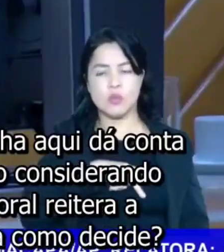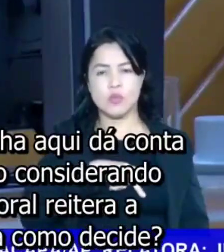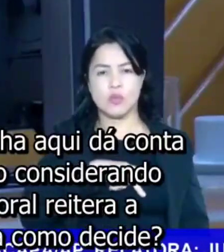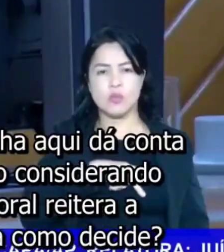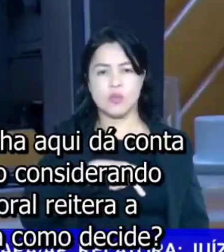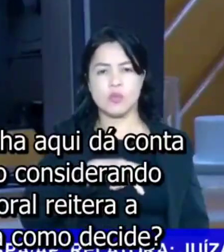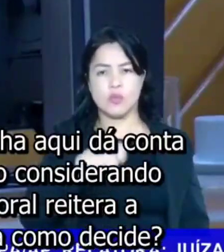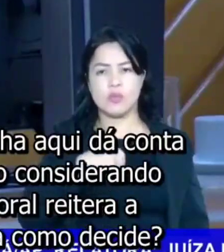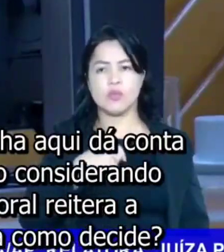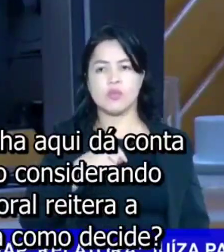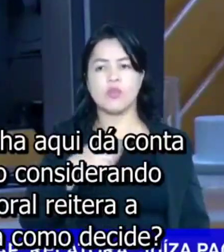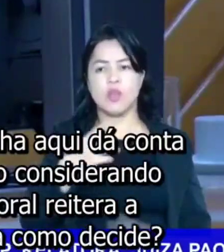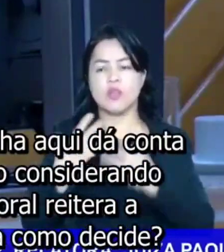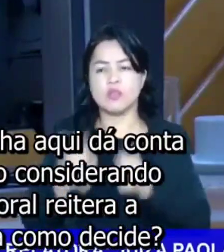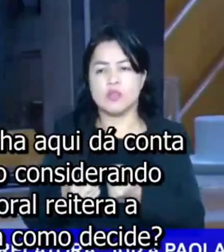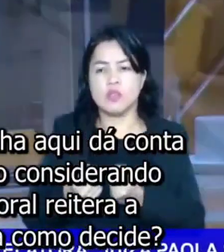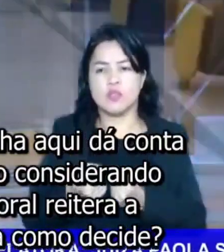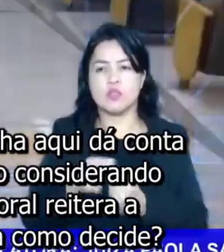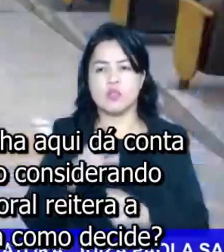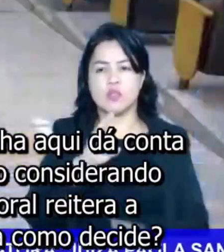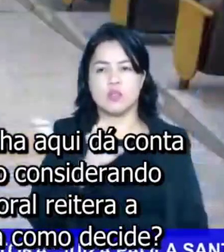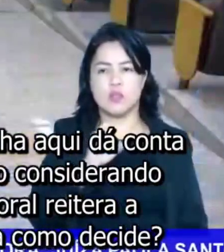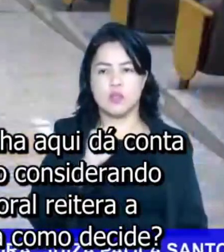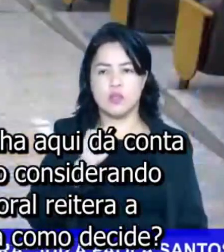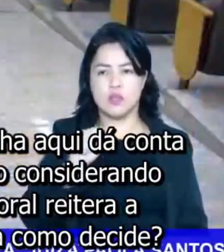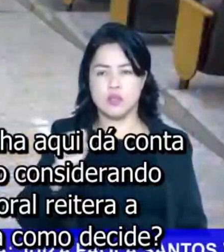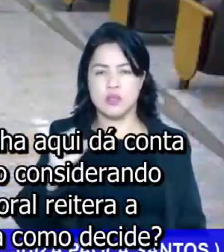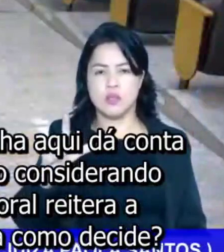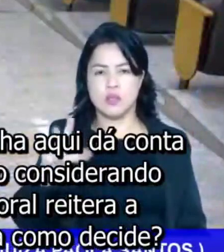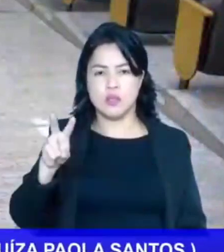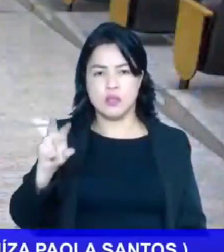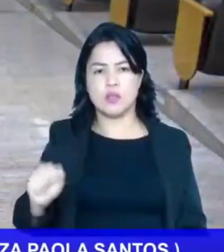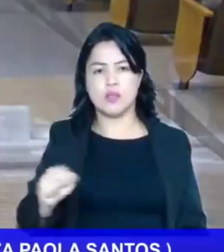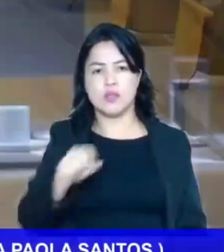reitera a manifestação pela aprovação com ressalvas. A relatora, como decide?